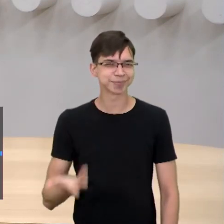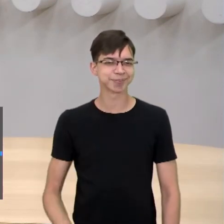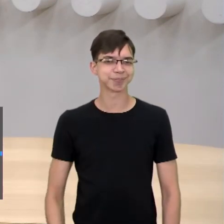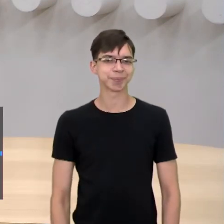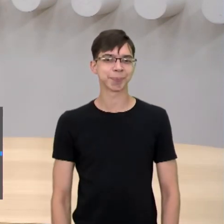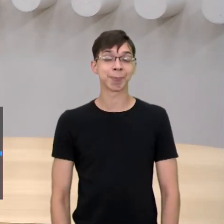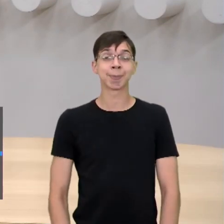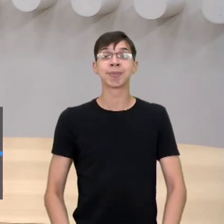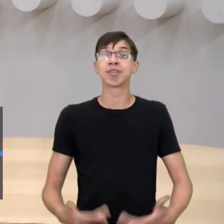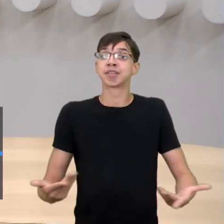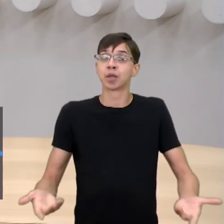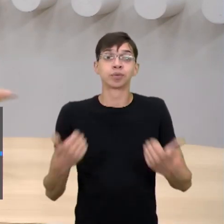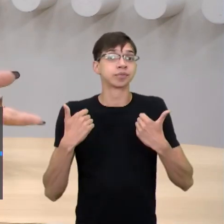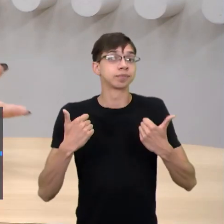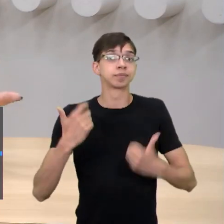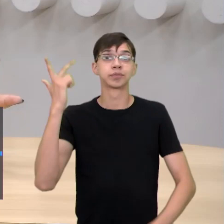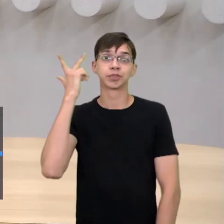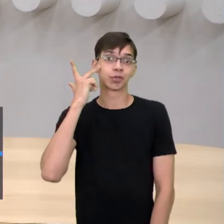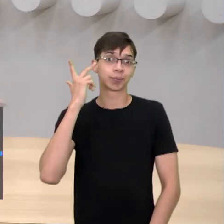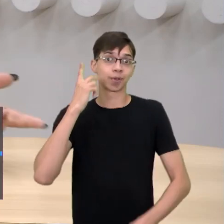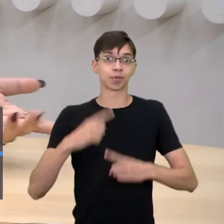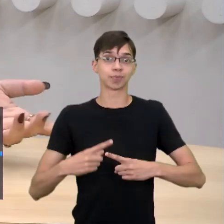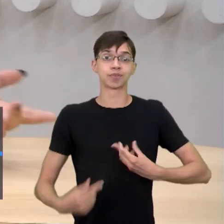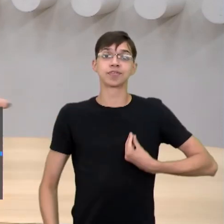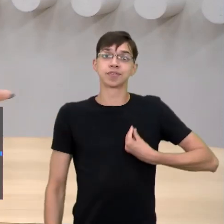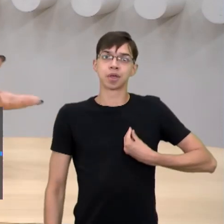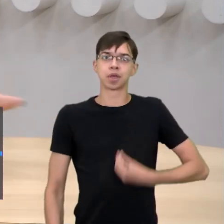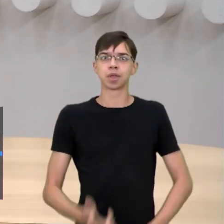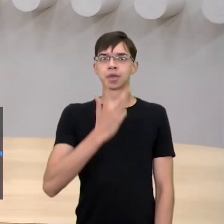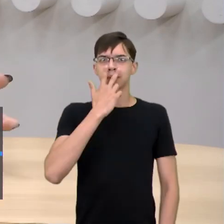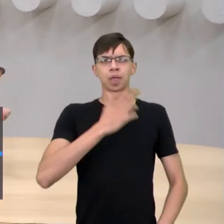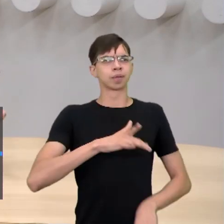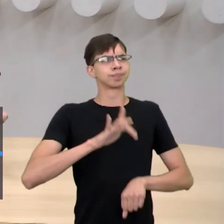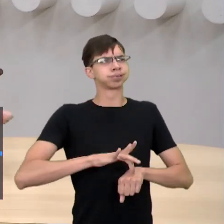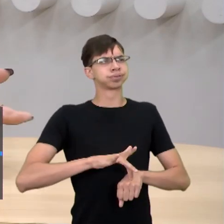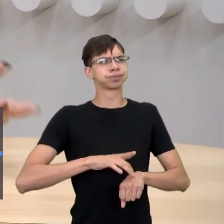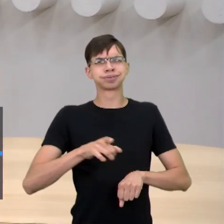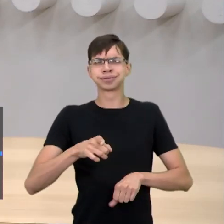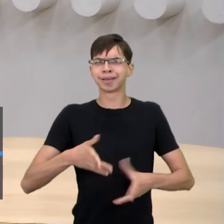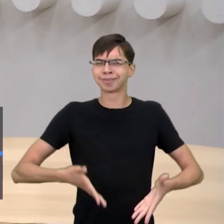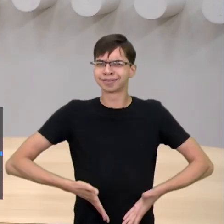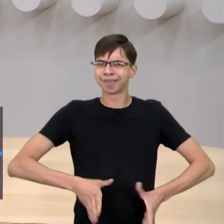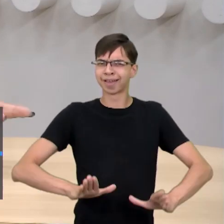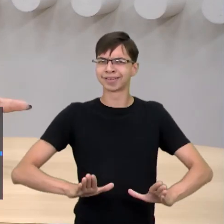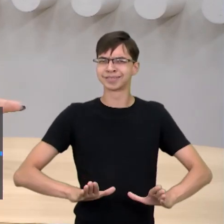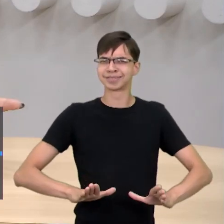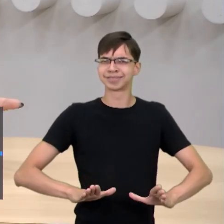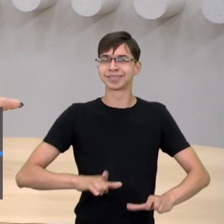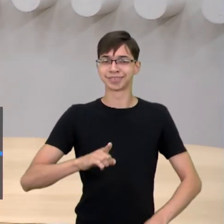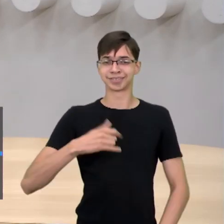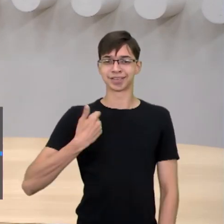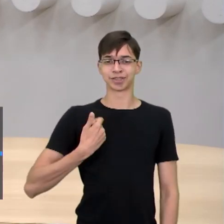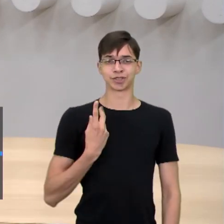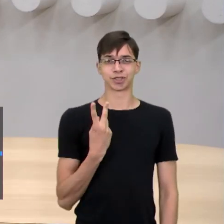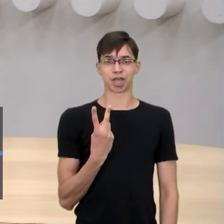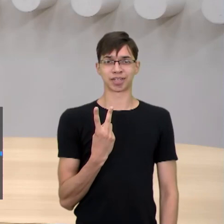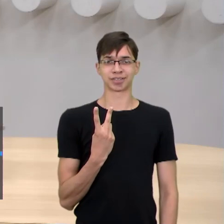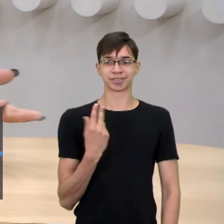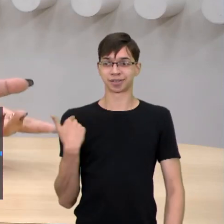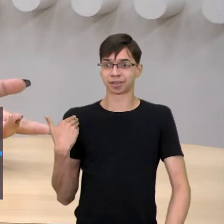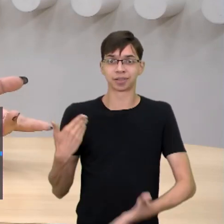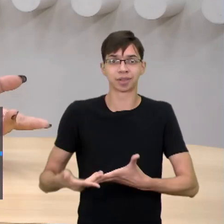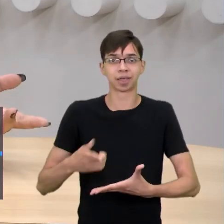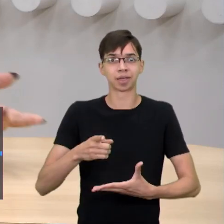E isso tá tudo bem, é normal, é o fluxo da vida. Seria muito bizarro se você nascesse e desde que você tem 2 anos de idade, você tivesse as